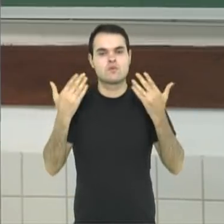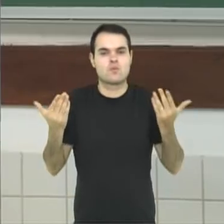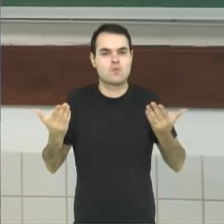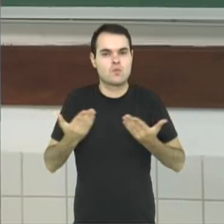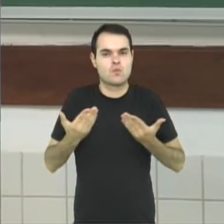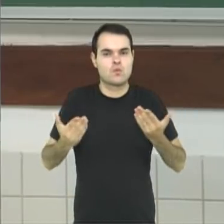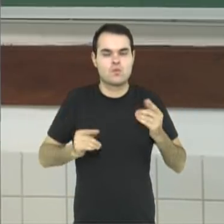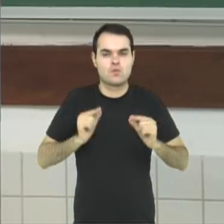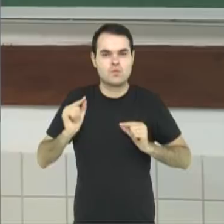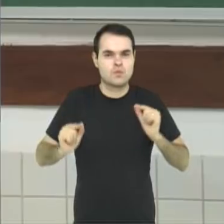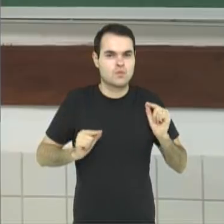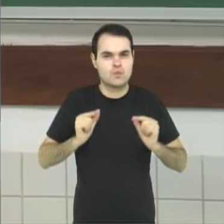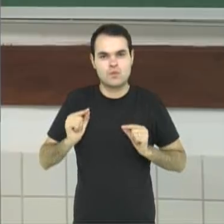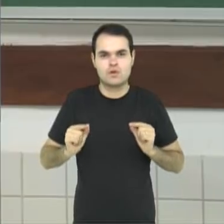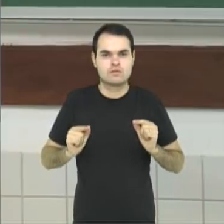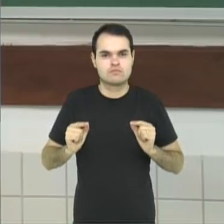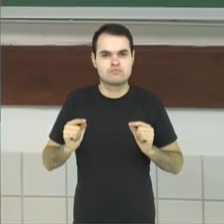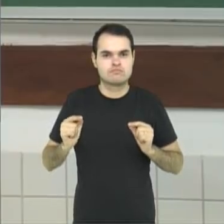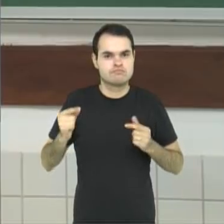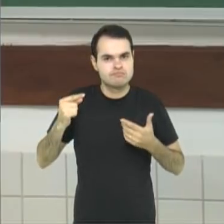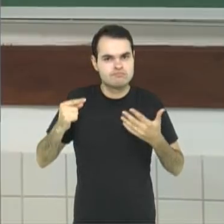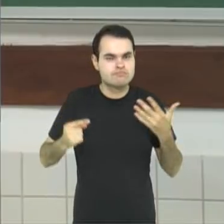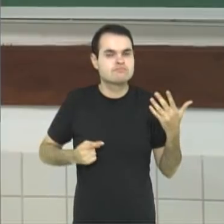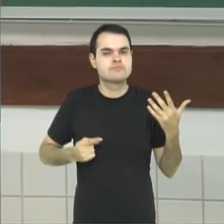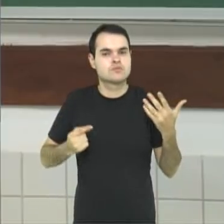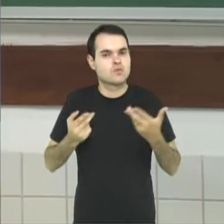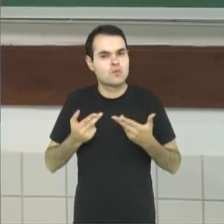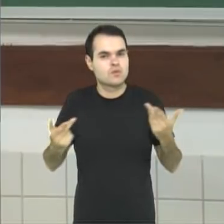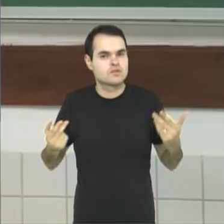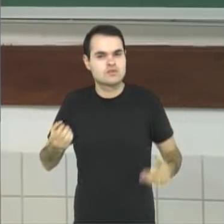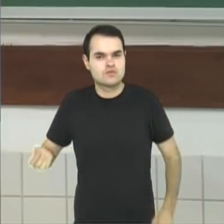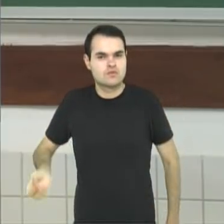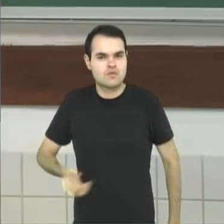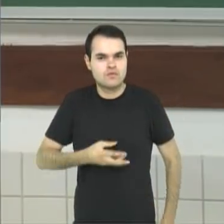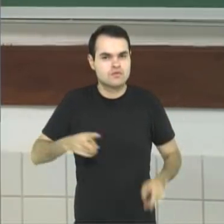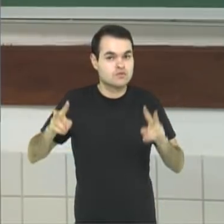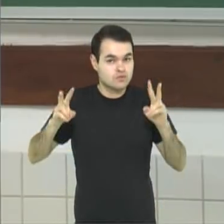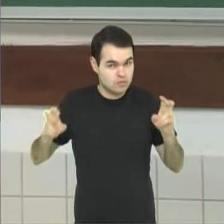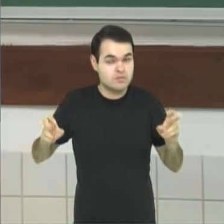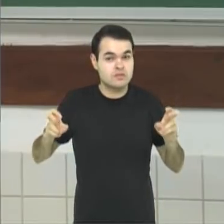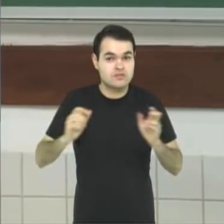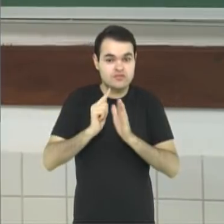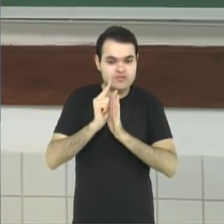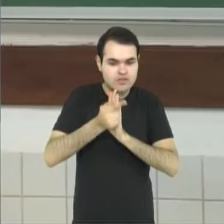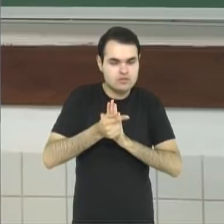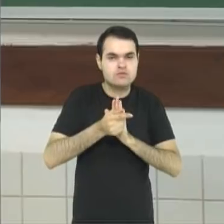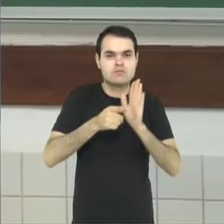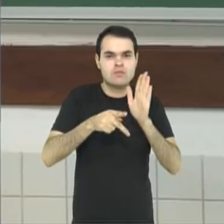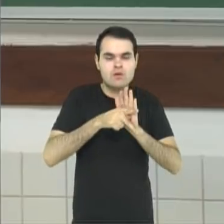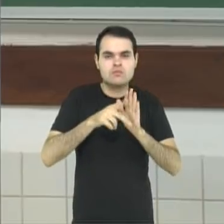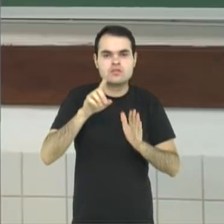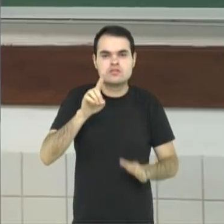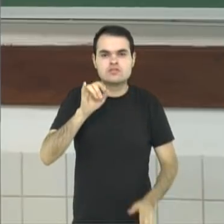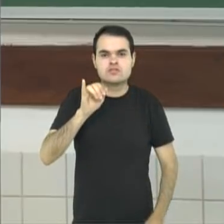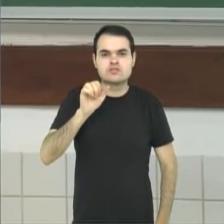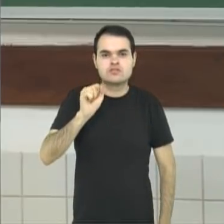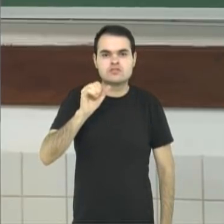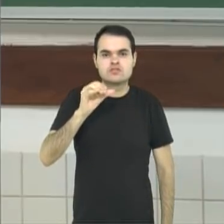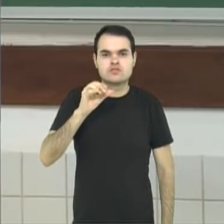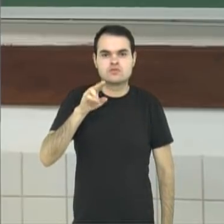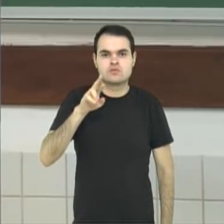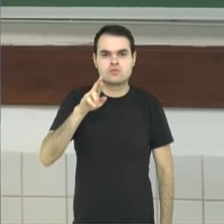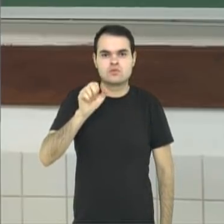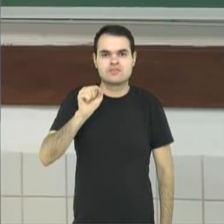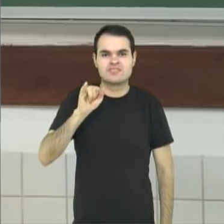gente vai aprender algumas coisas novas em termos de gêneros discursivos, certo? Então peguem os materiais aí que a nossa